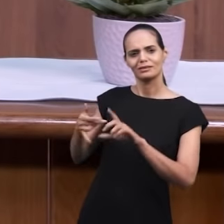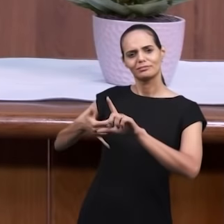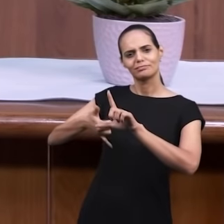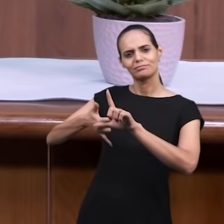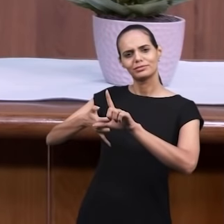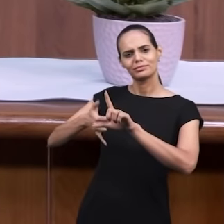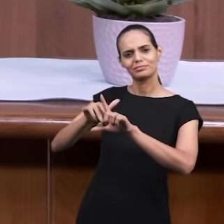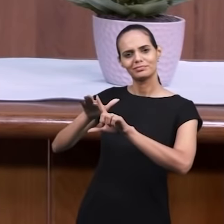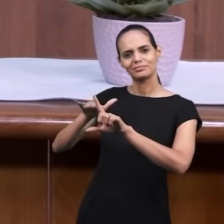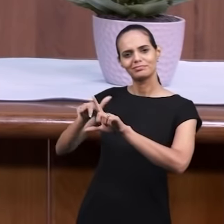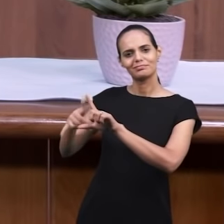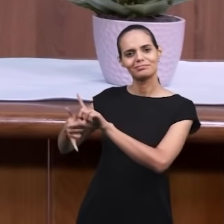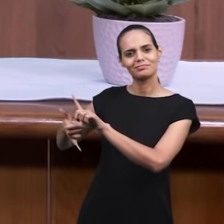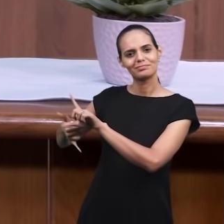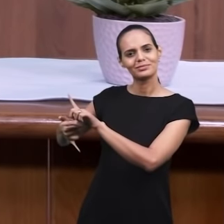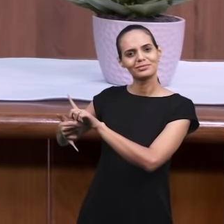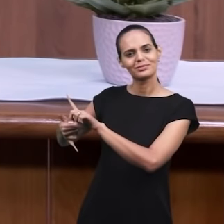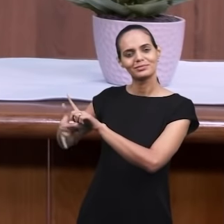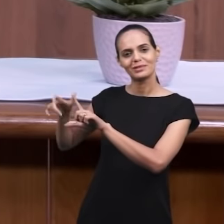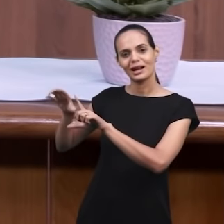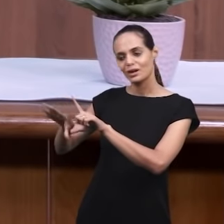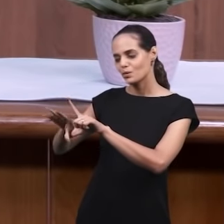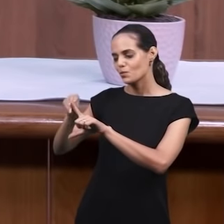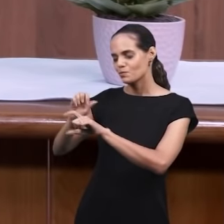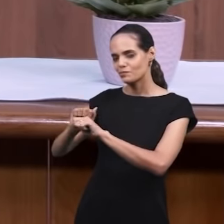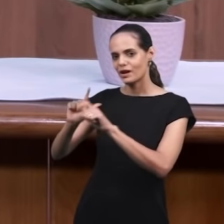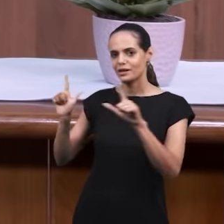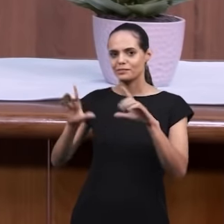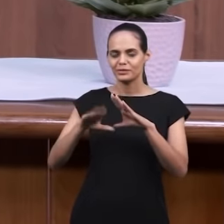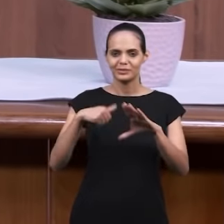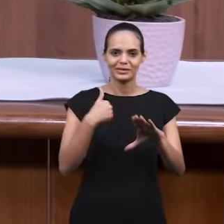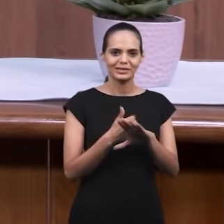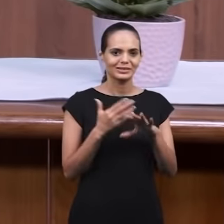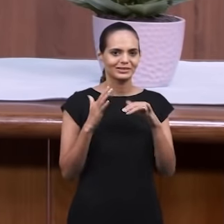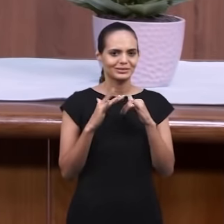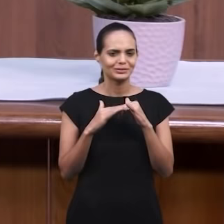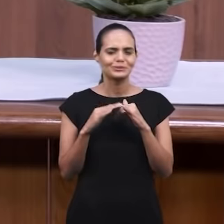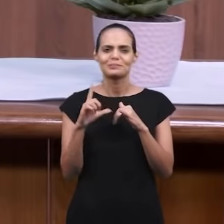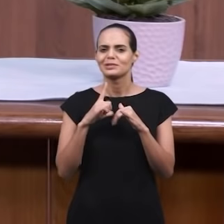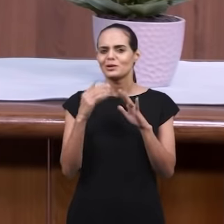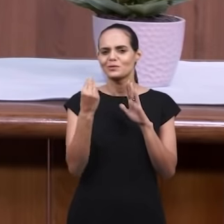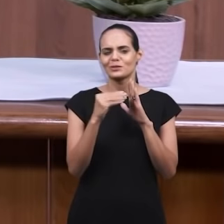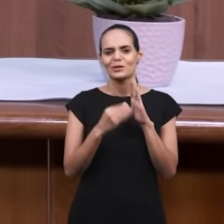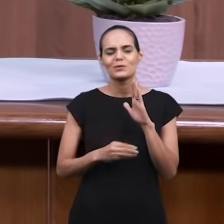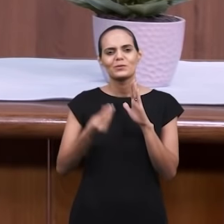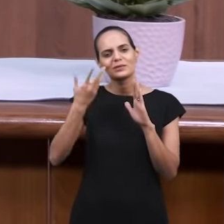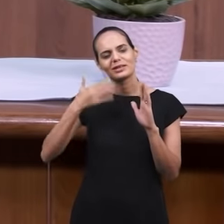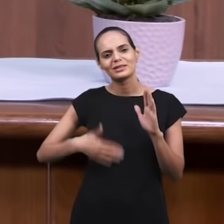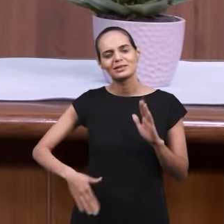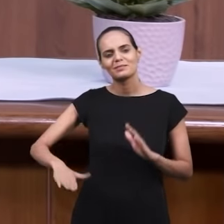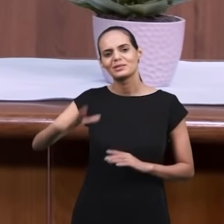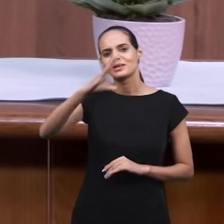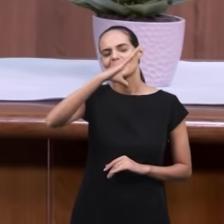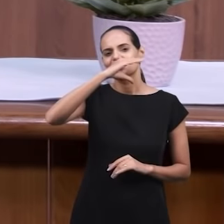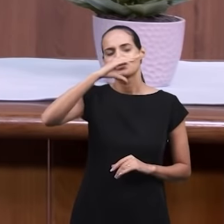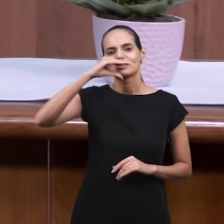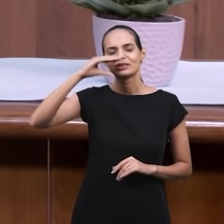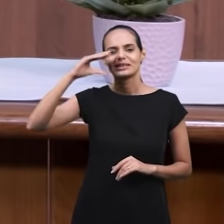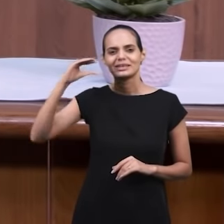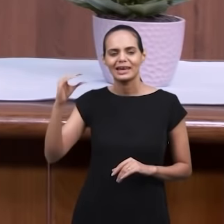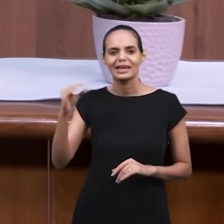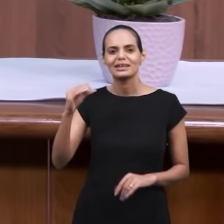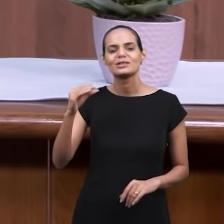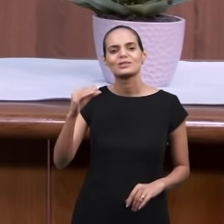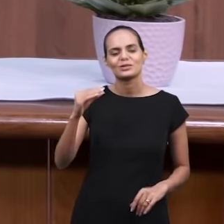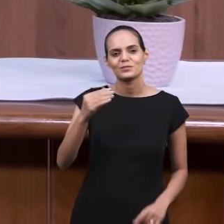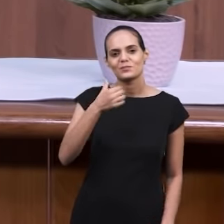para esse QR Code e o seu celular vai abrir o nosso canal. Lá tem conteúdo para crianças, intermediários, adolescentes, para